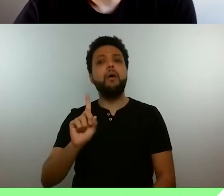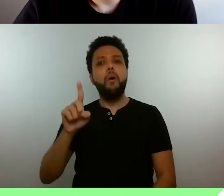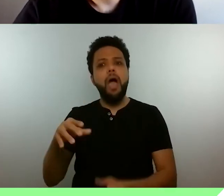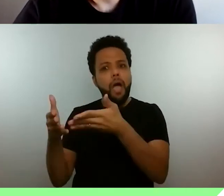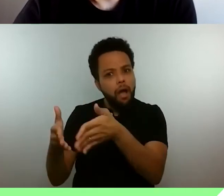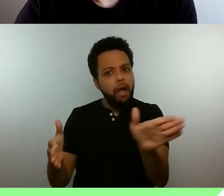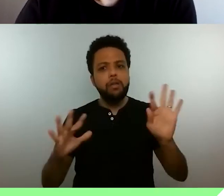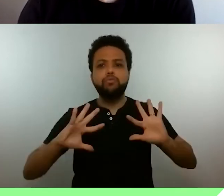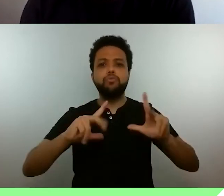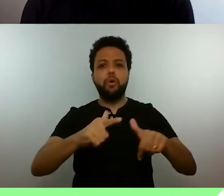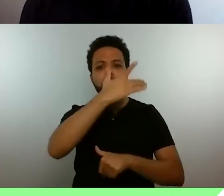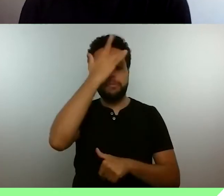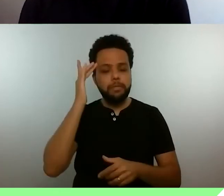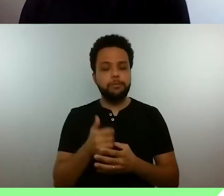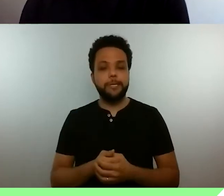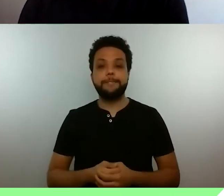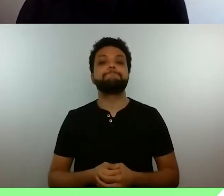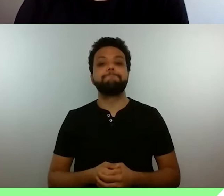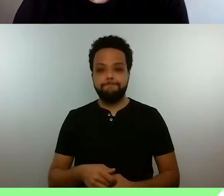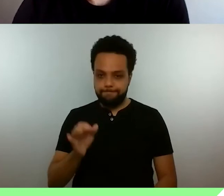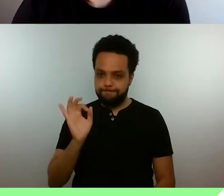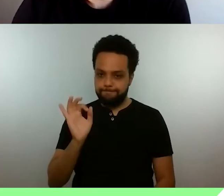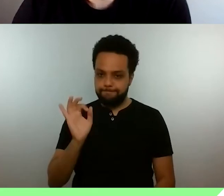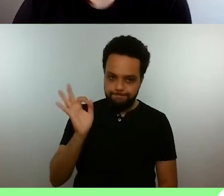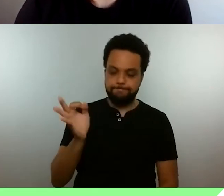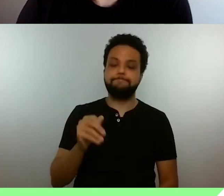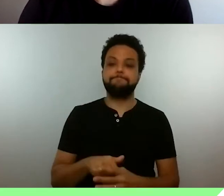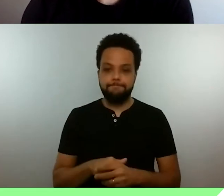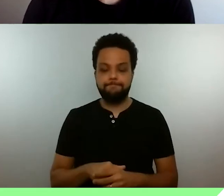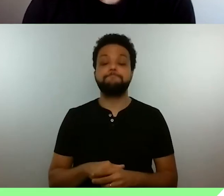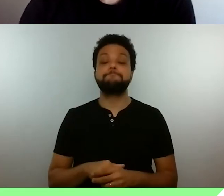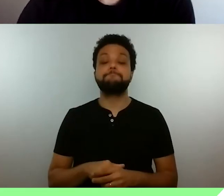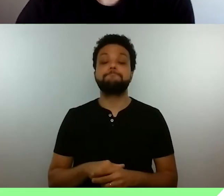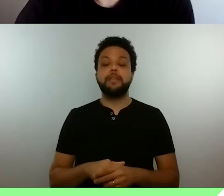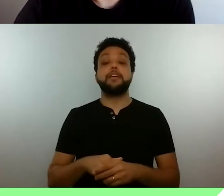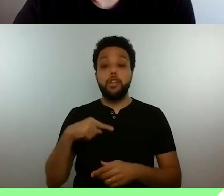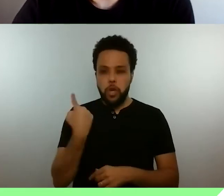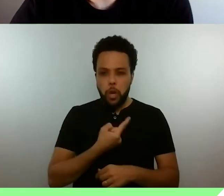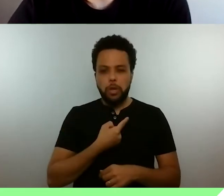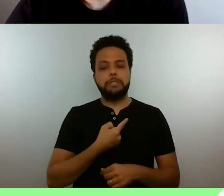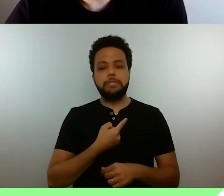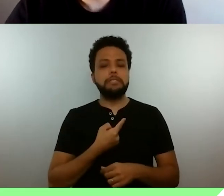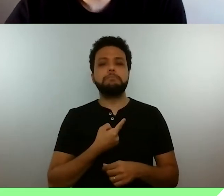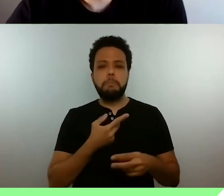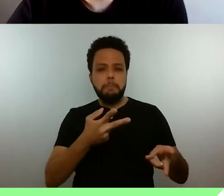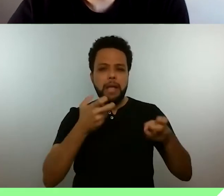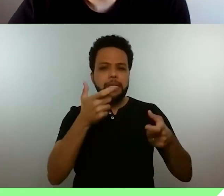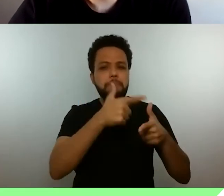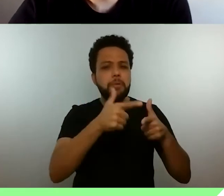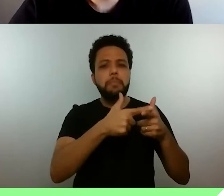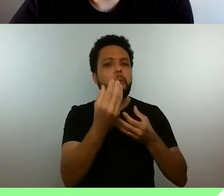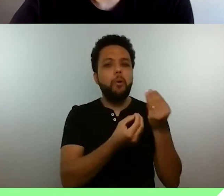É teste, né, Cláudia? A gente descobre os problemas através da experiência e a gente resolve os